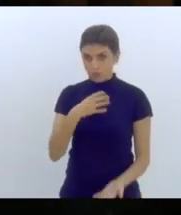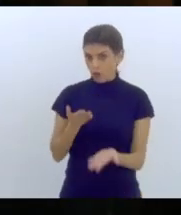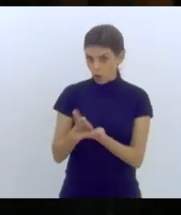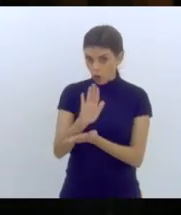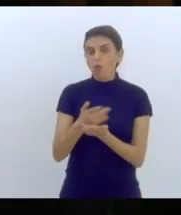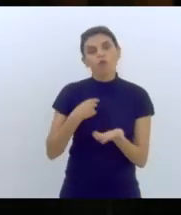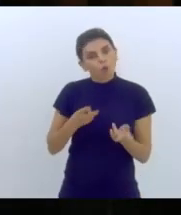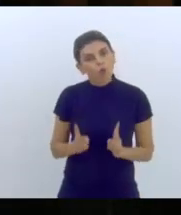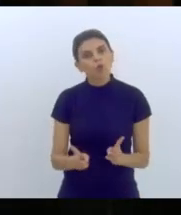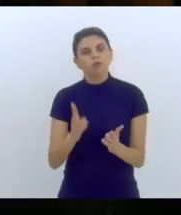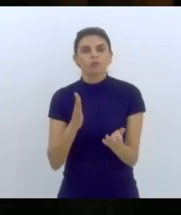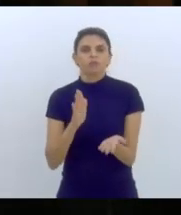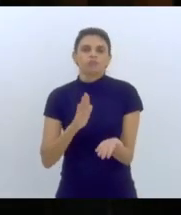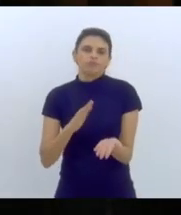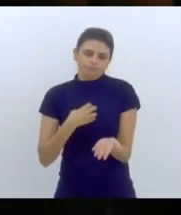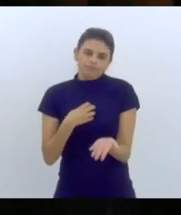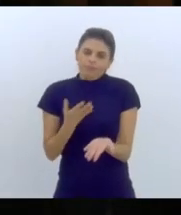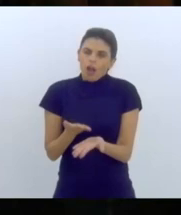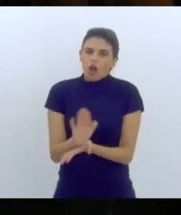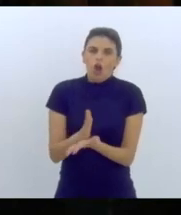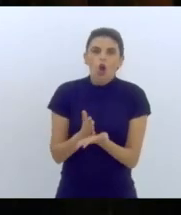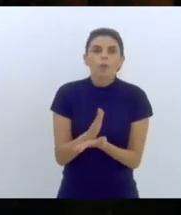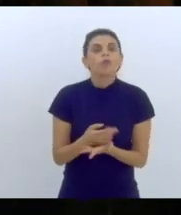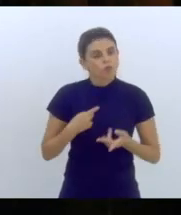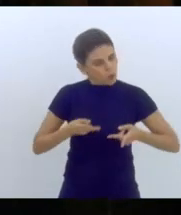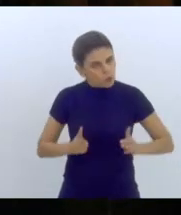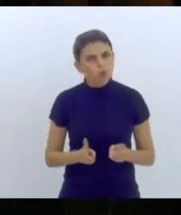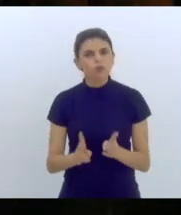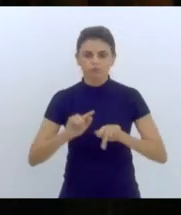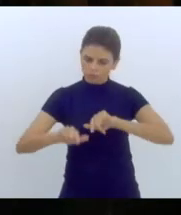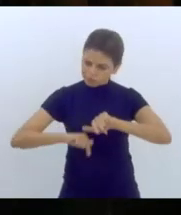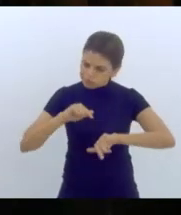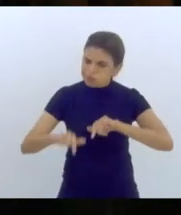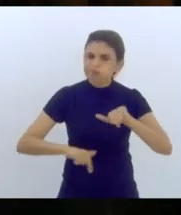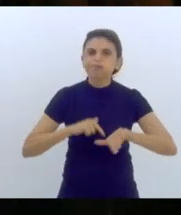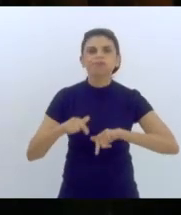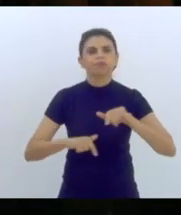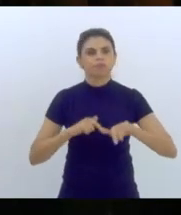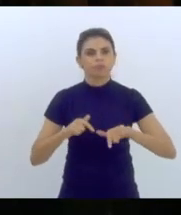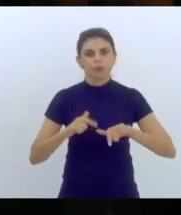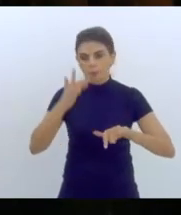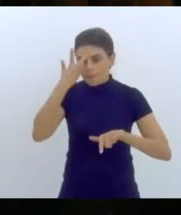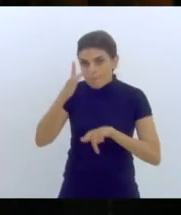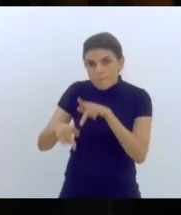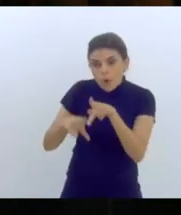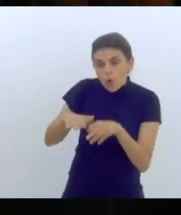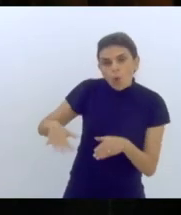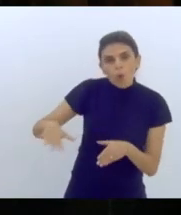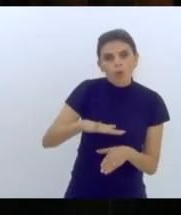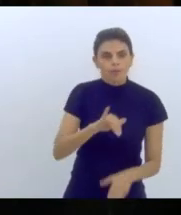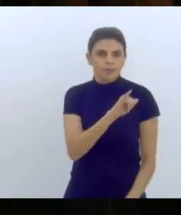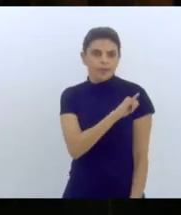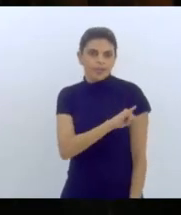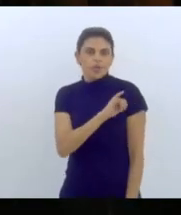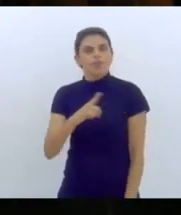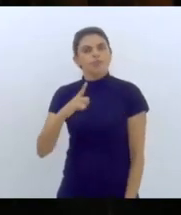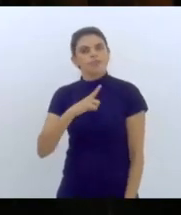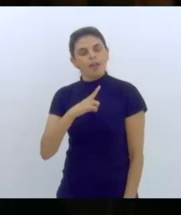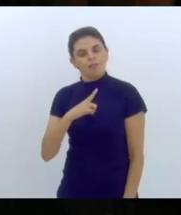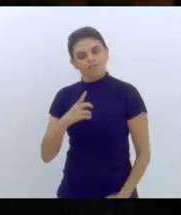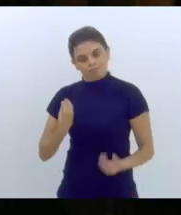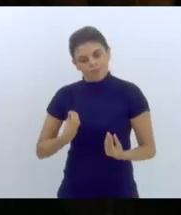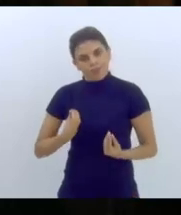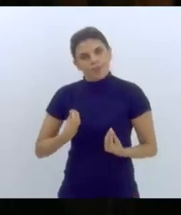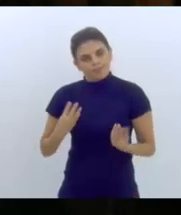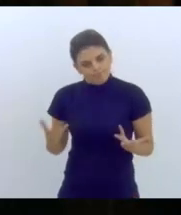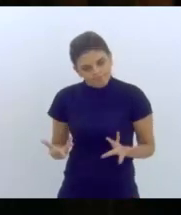incomodando, mas não só incomodando, vamos continuar trabalhando para a população do estado do Rio de Janeiro ter dignidade humana,